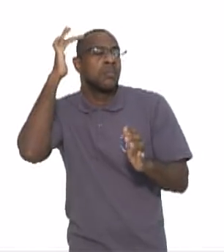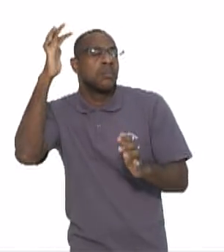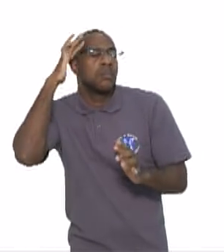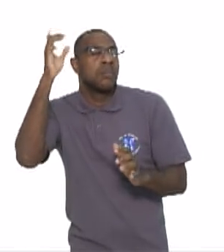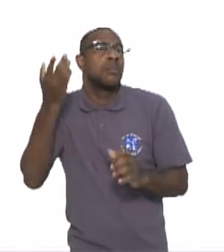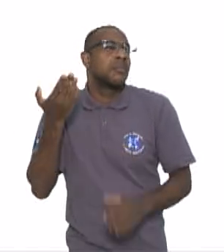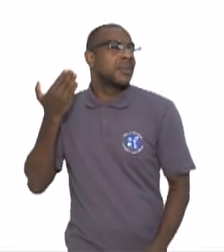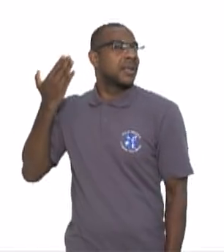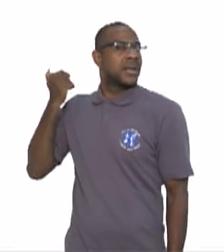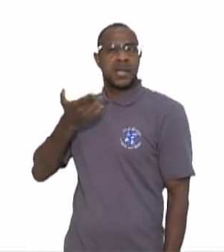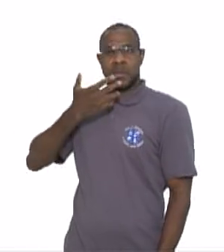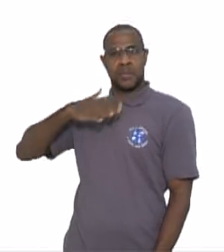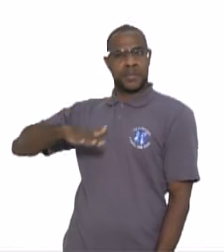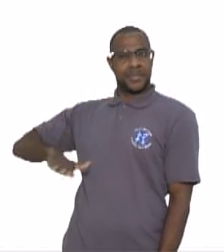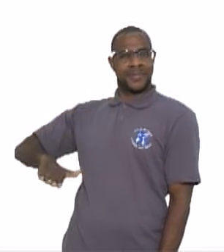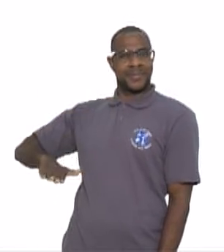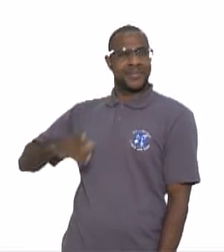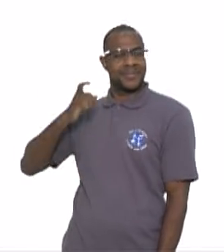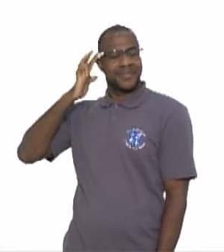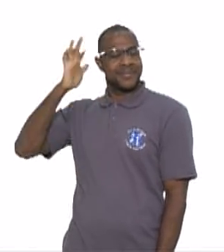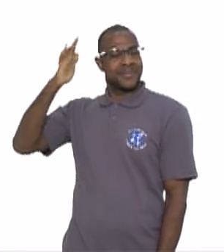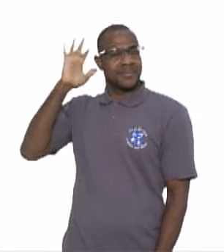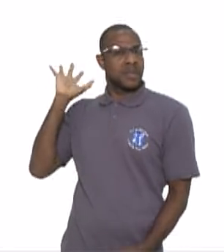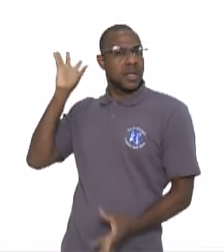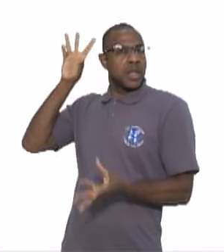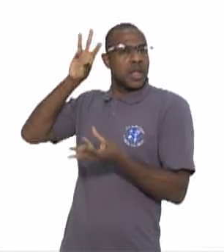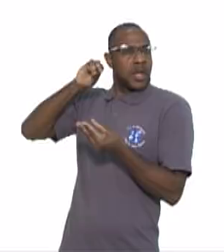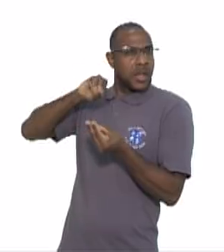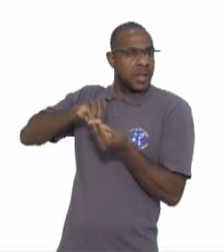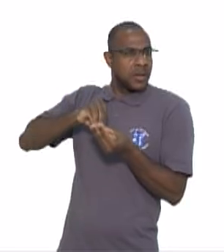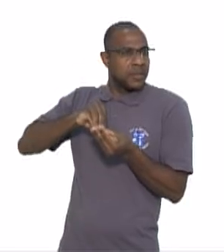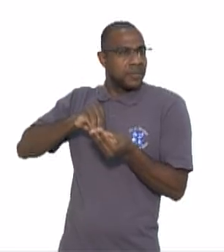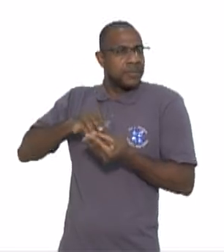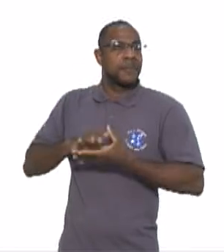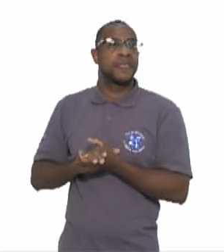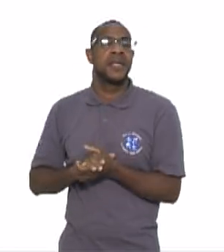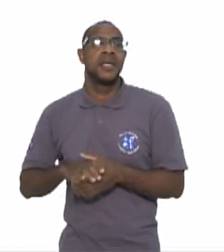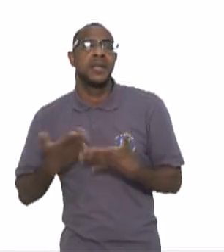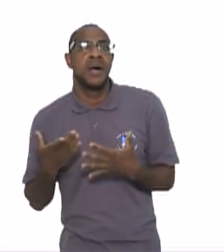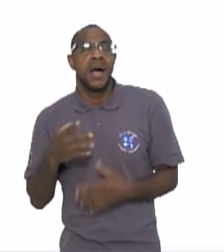infância. Admirado e colecionado. Então, é o seguinte,